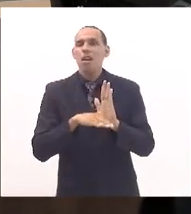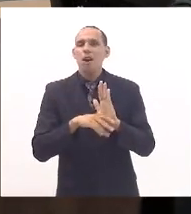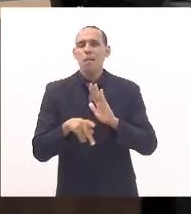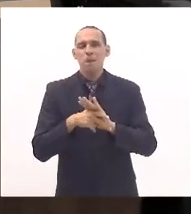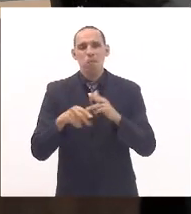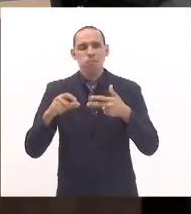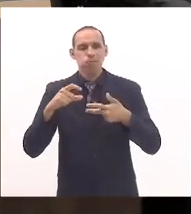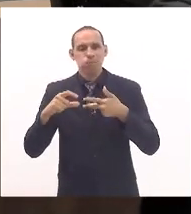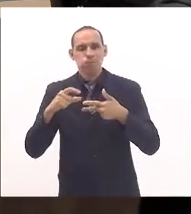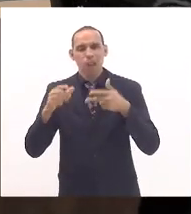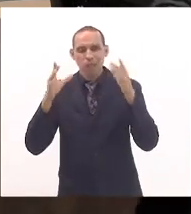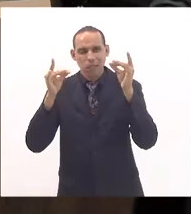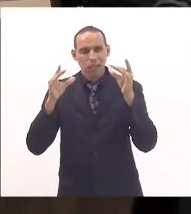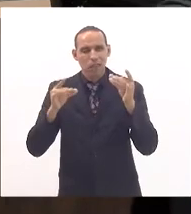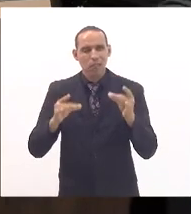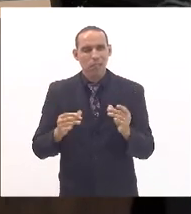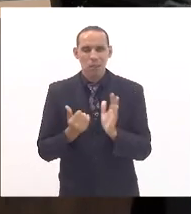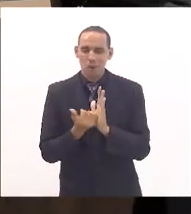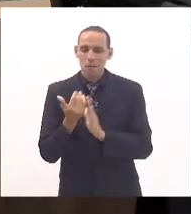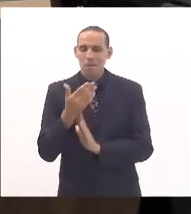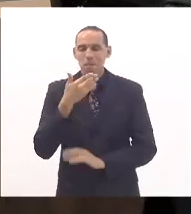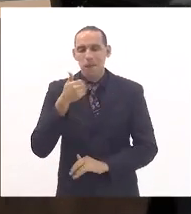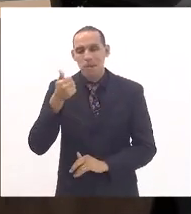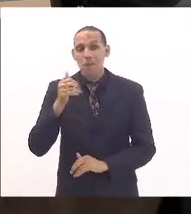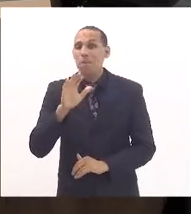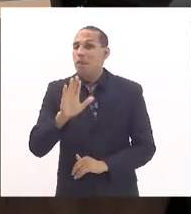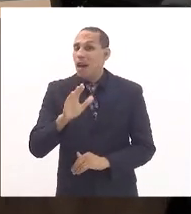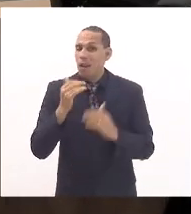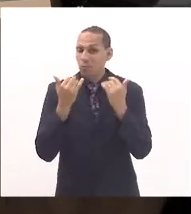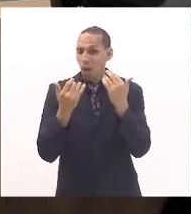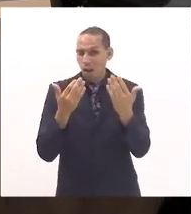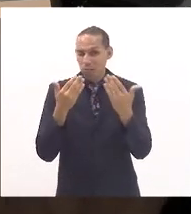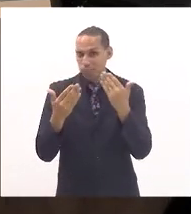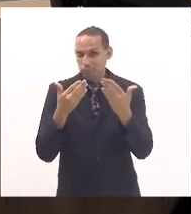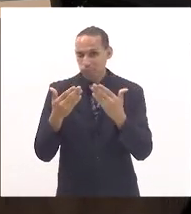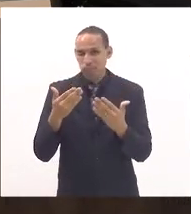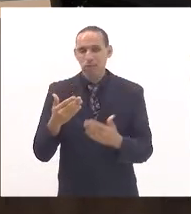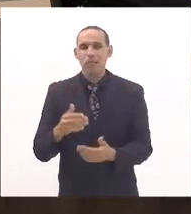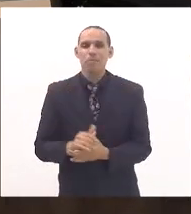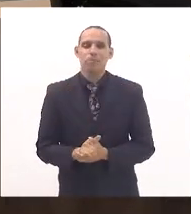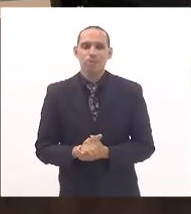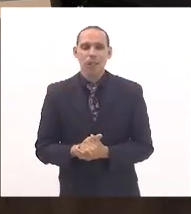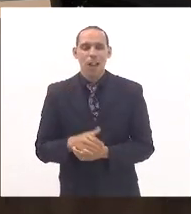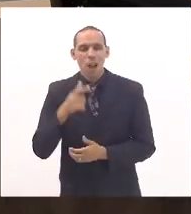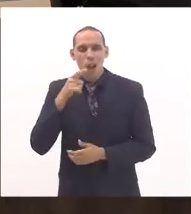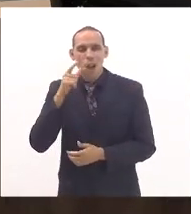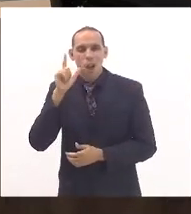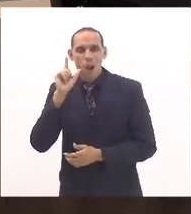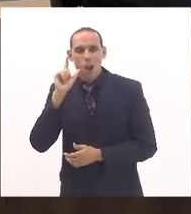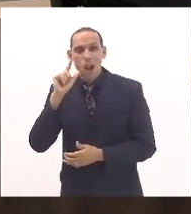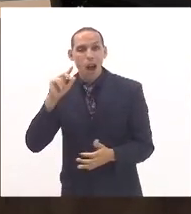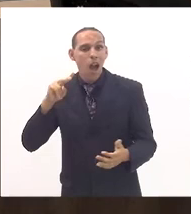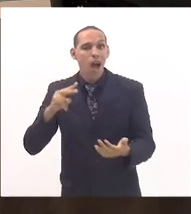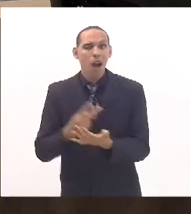Executivo detalhar melhor. Mas, na audiência pública de ontem, teve um feito